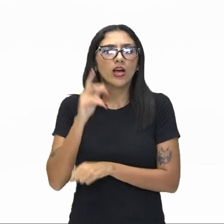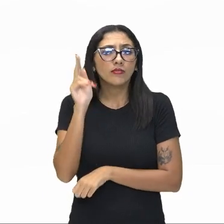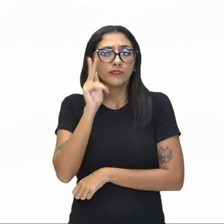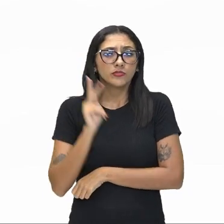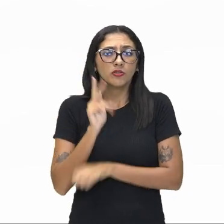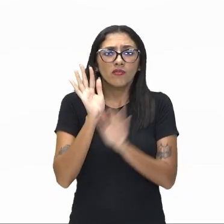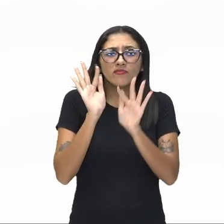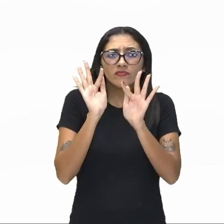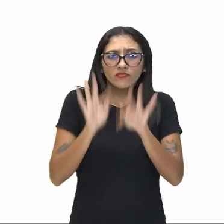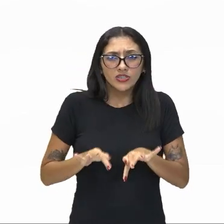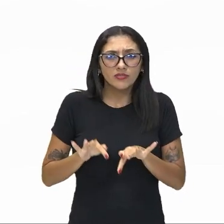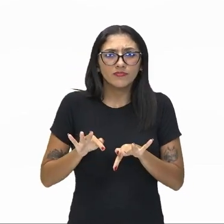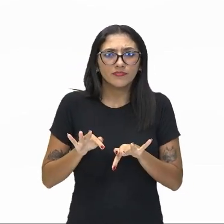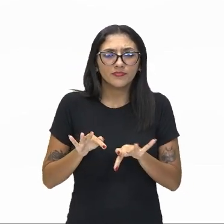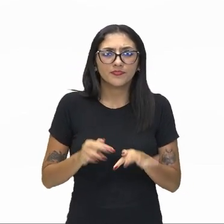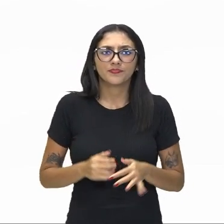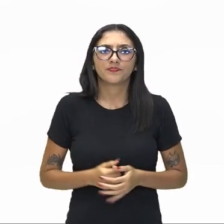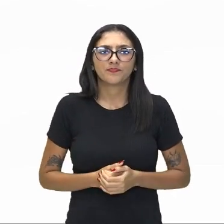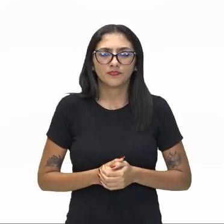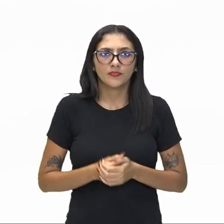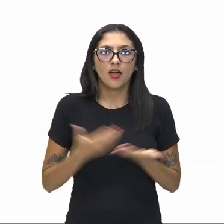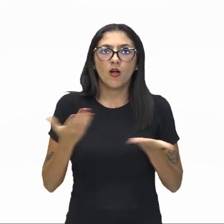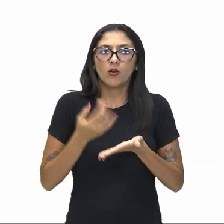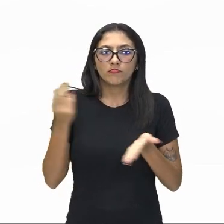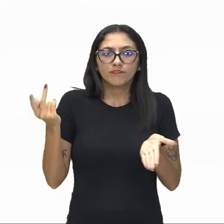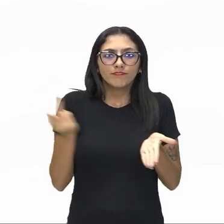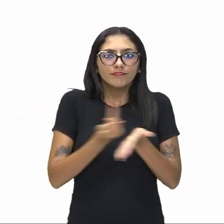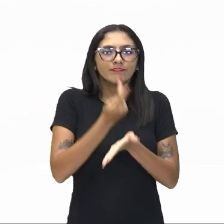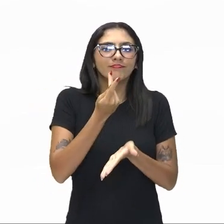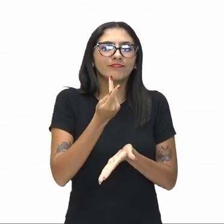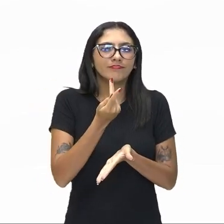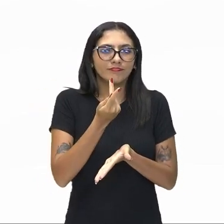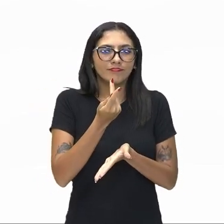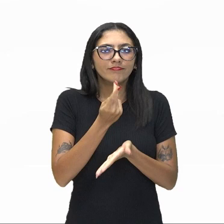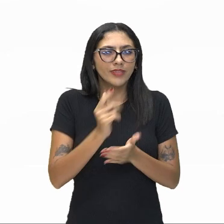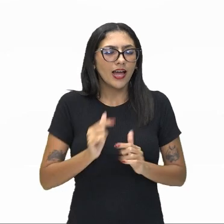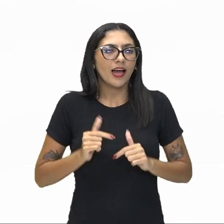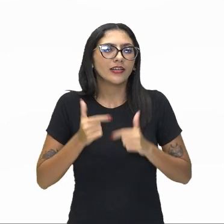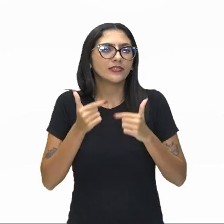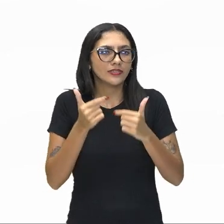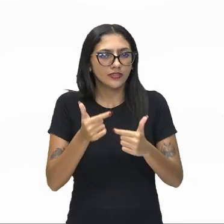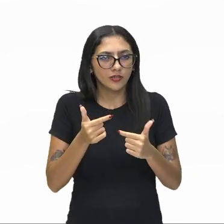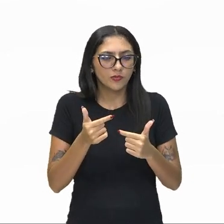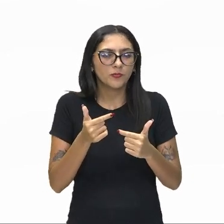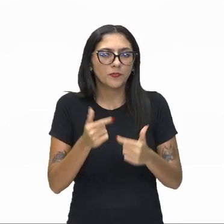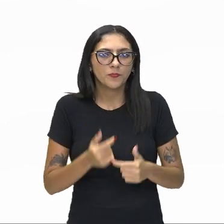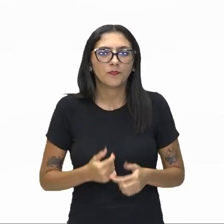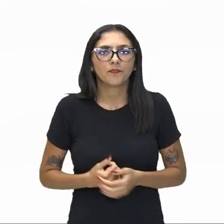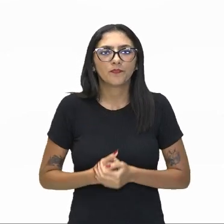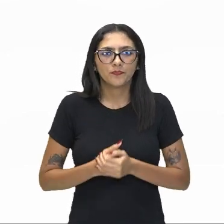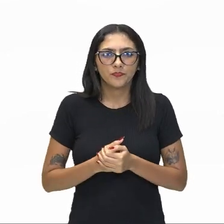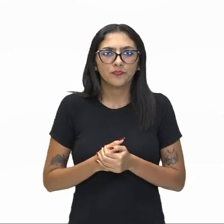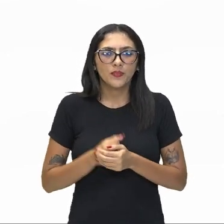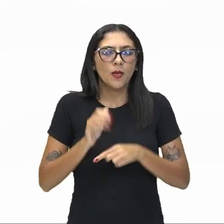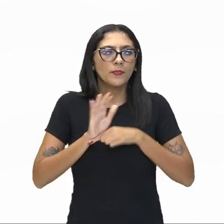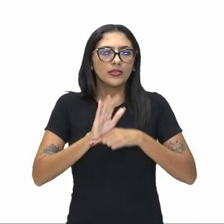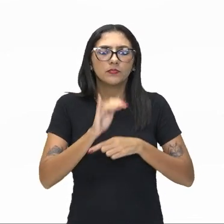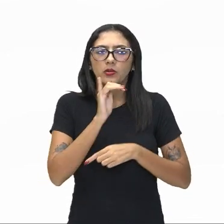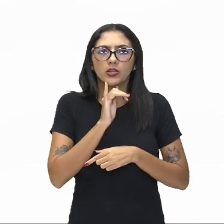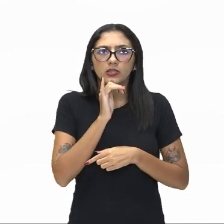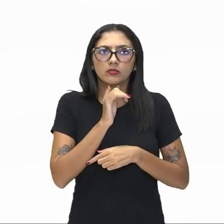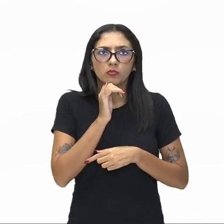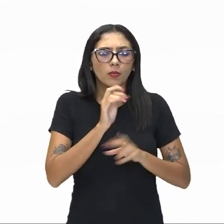conto, quando o conflito é resolvido, resultando na quebra ou na confirmação de uma expectativa.